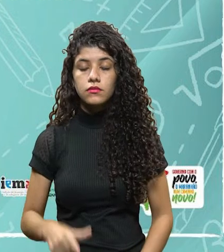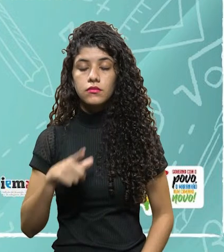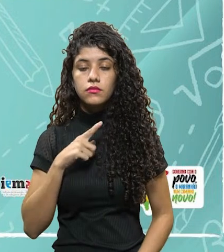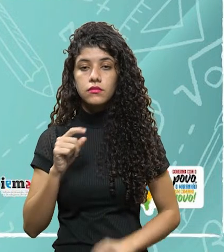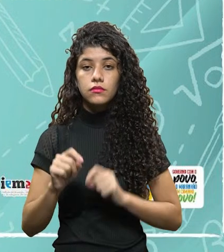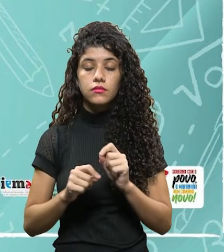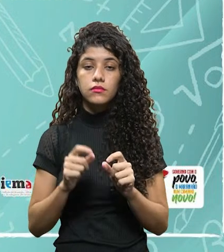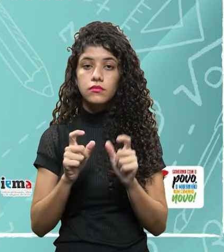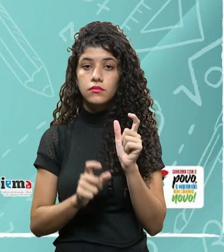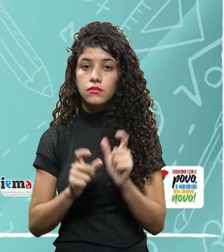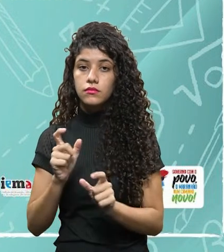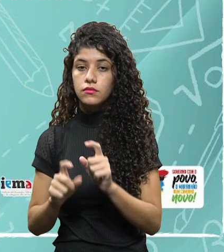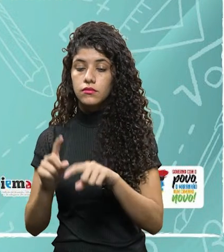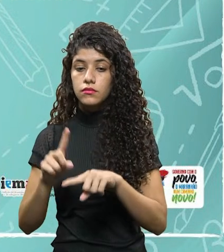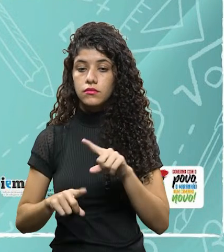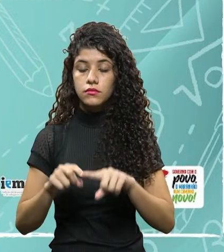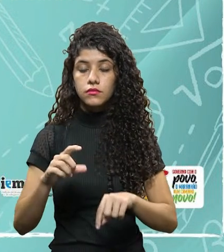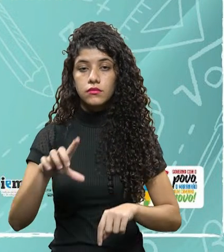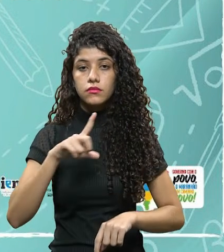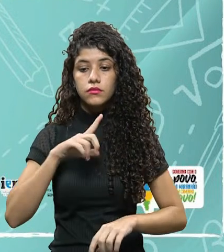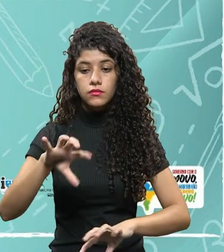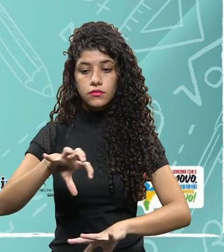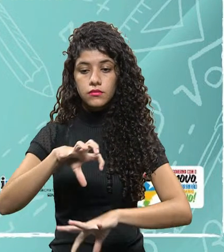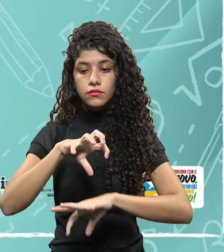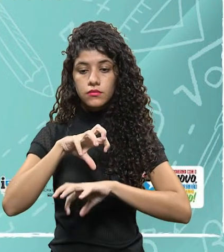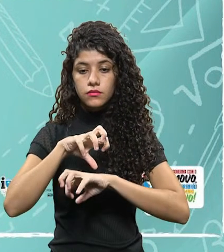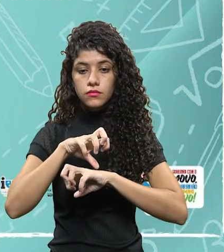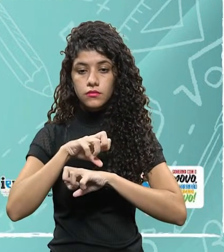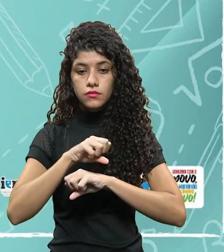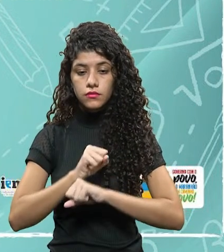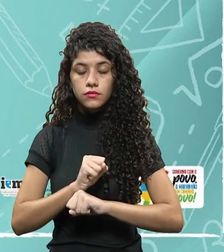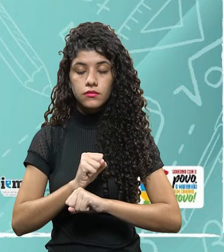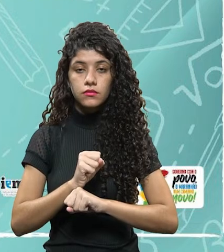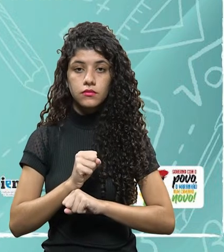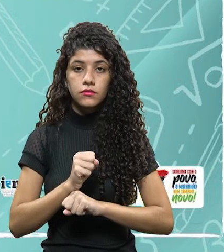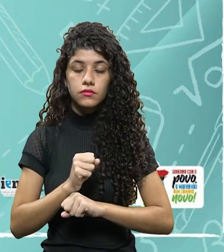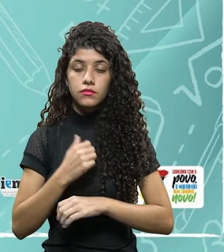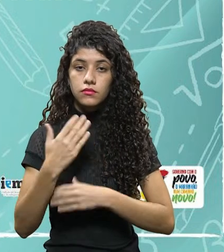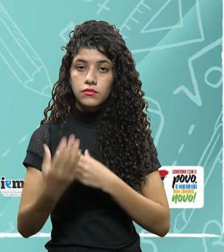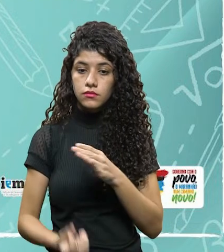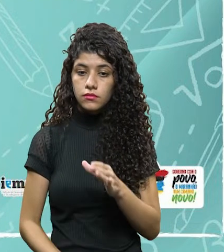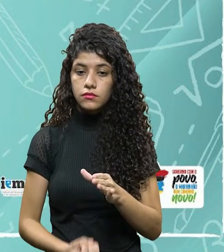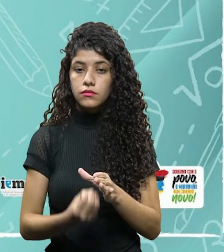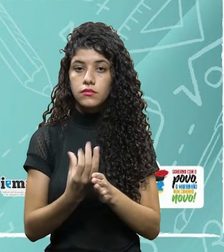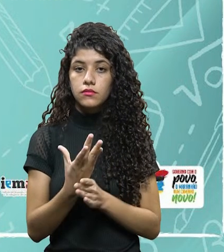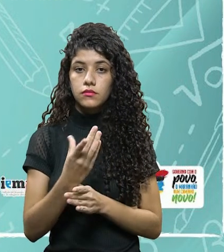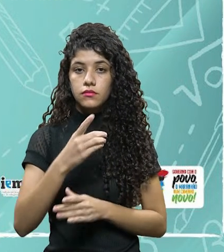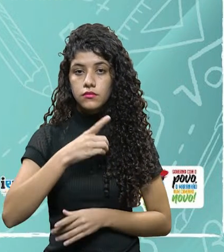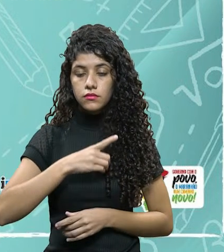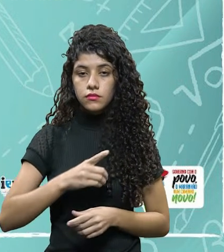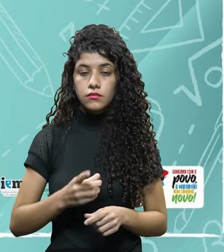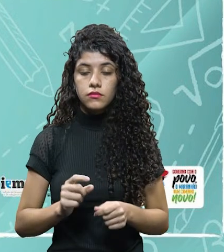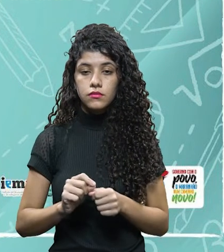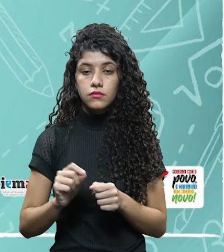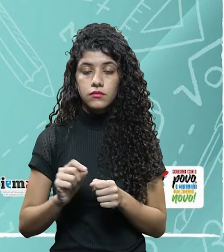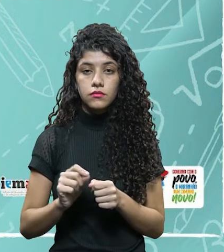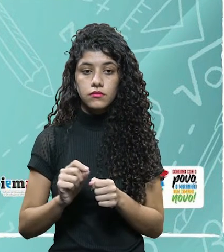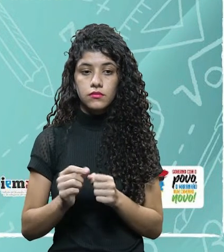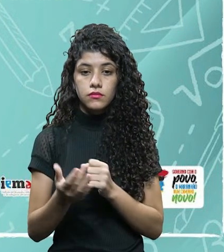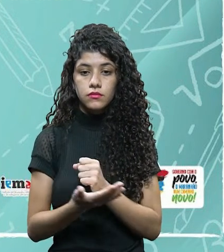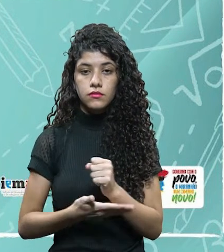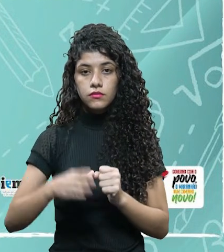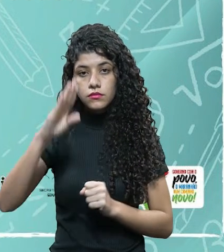Esse método garante que cada produto absorva uma parcela dos custos diretos e indiretos relacionados à fabricação. O